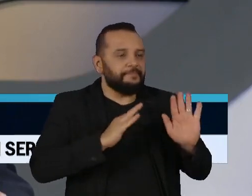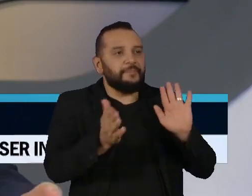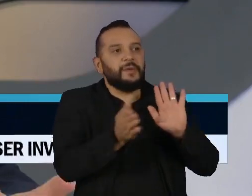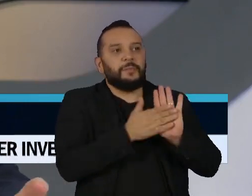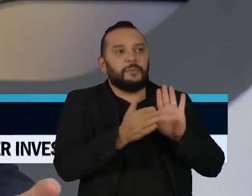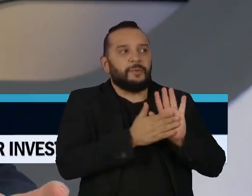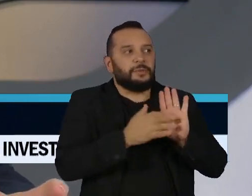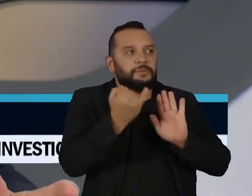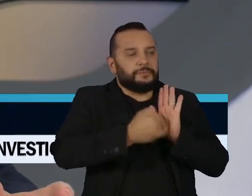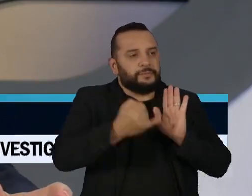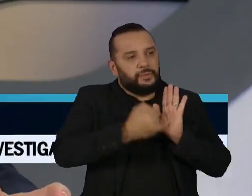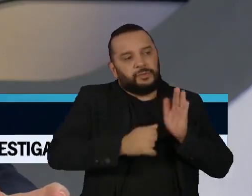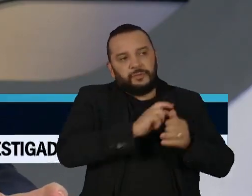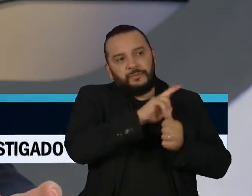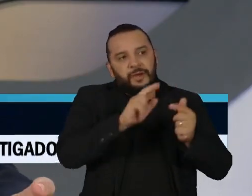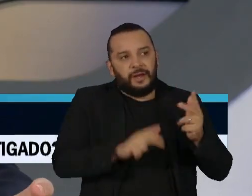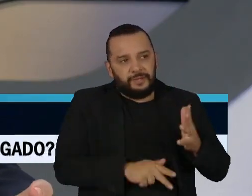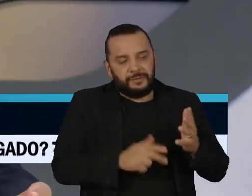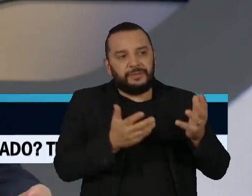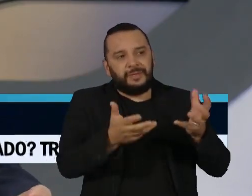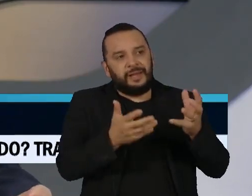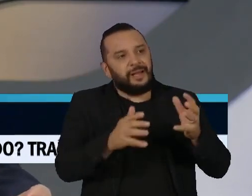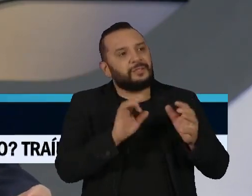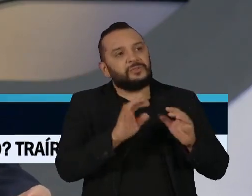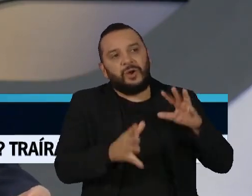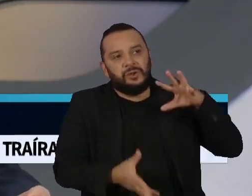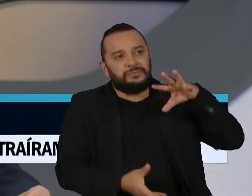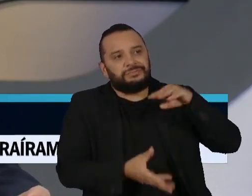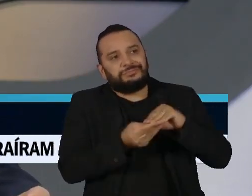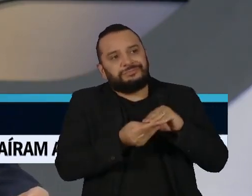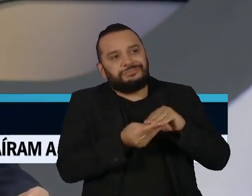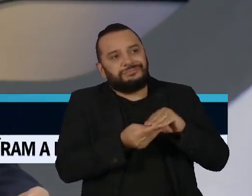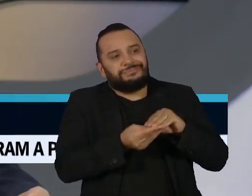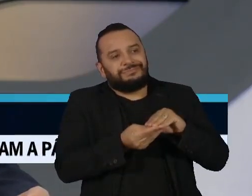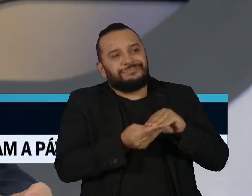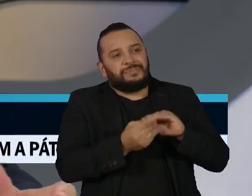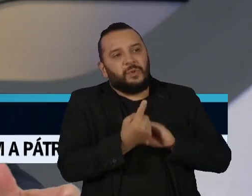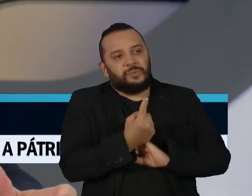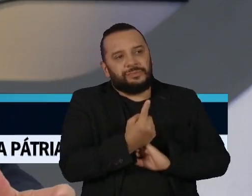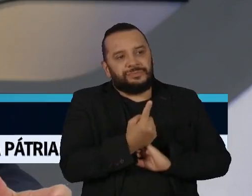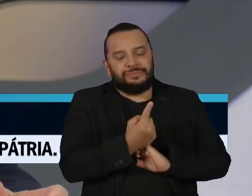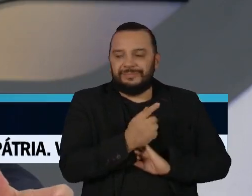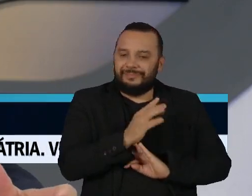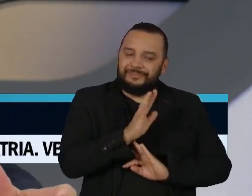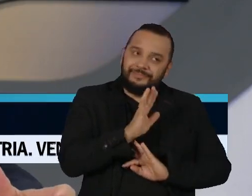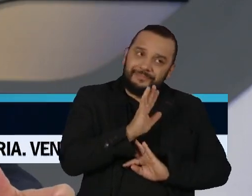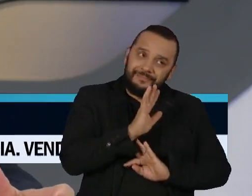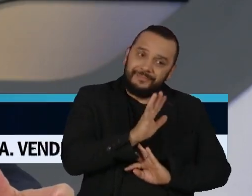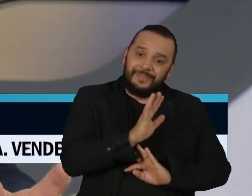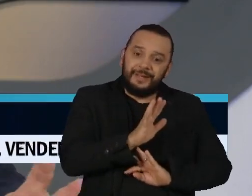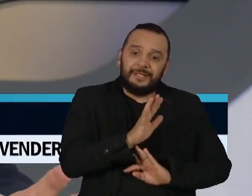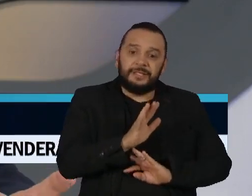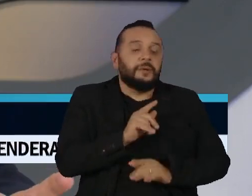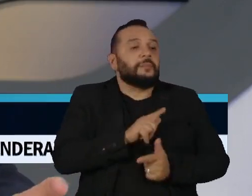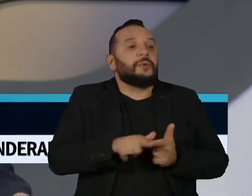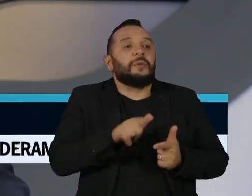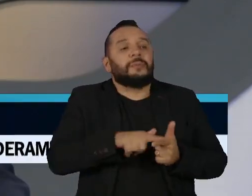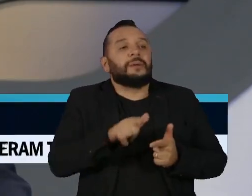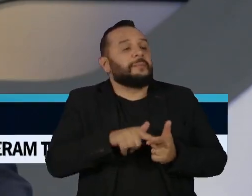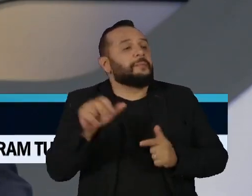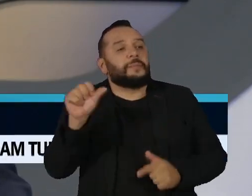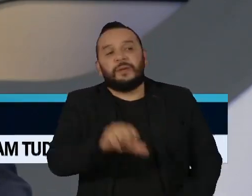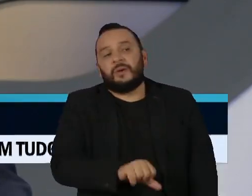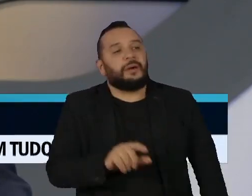esse processo no sentido mais da simplificação. Mas ela não afeta o problema maior, né? Aliás, são